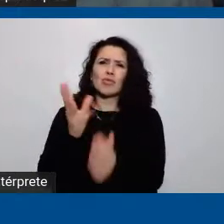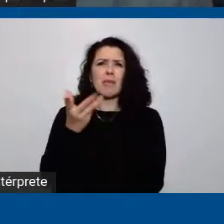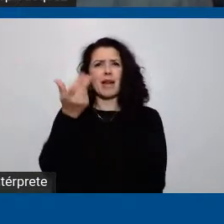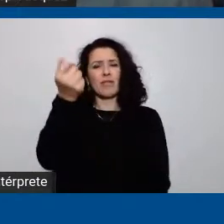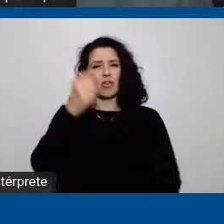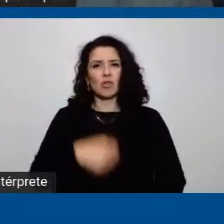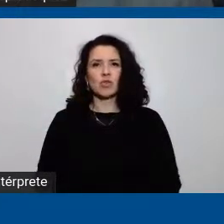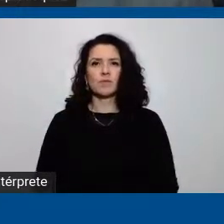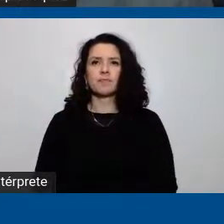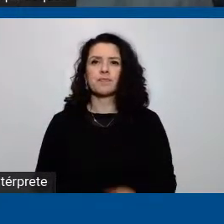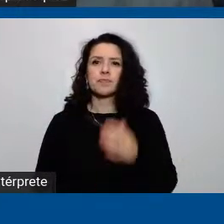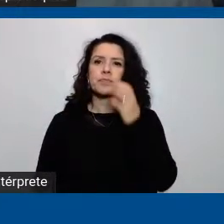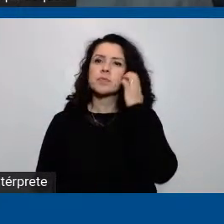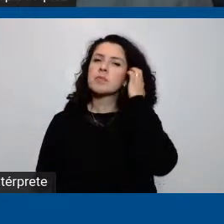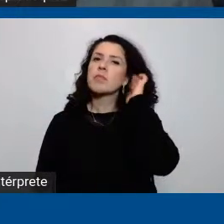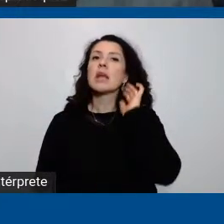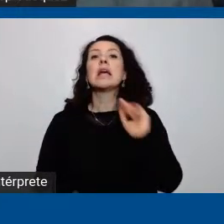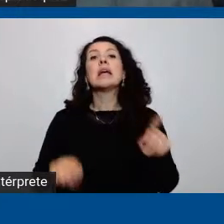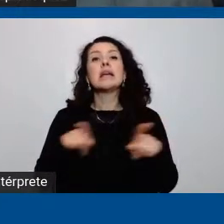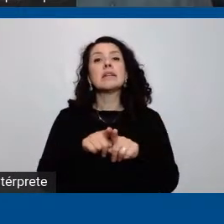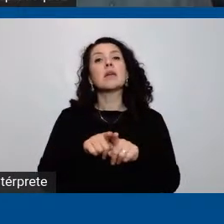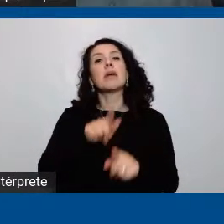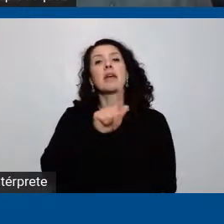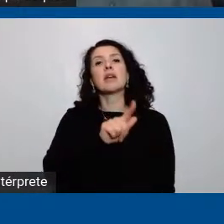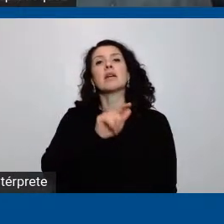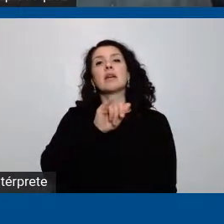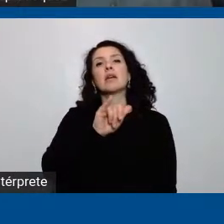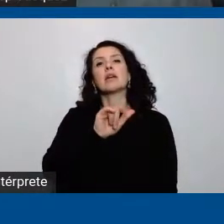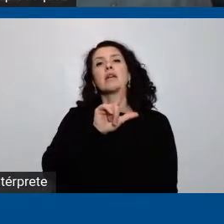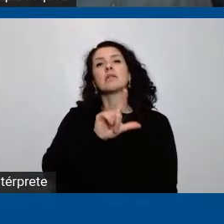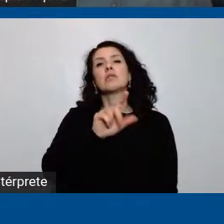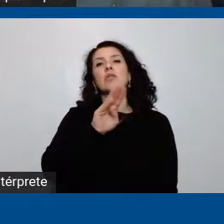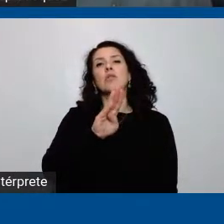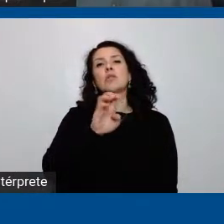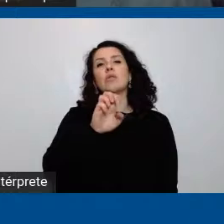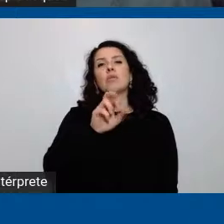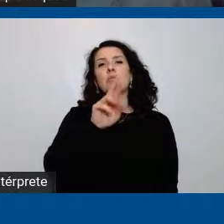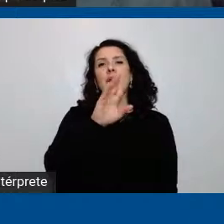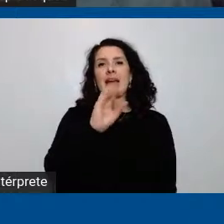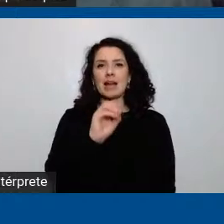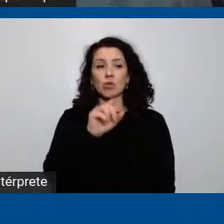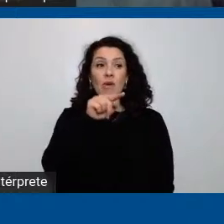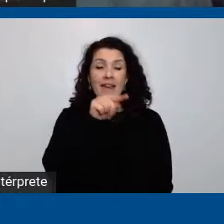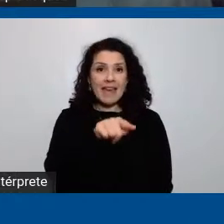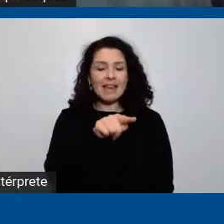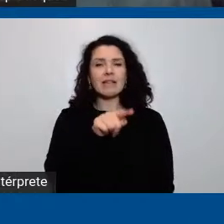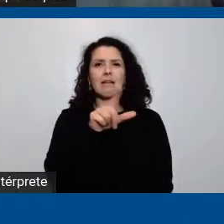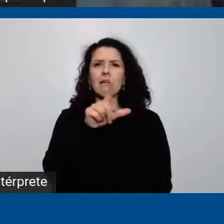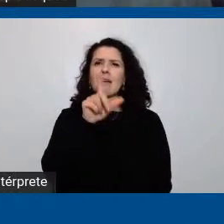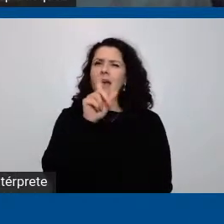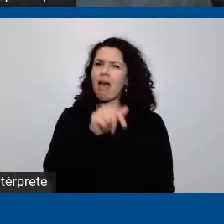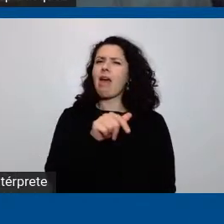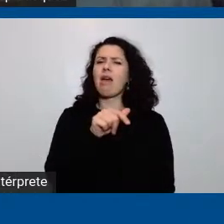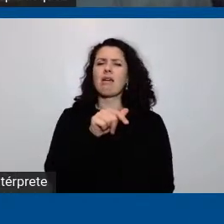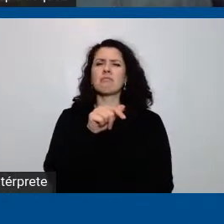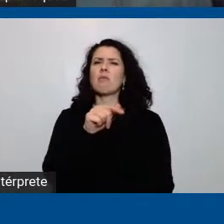No que diz respeito ao Gilberto, ele tem um papel que